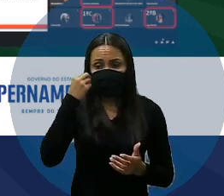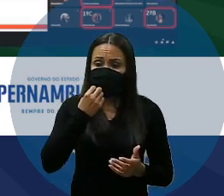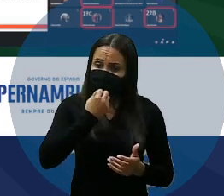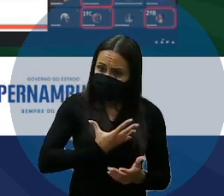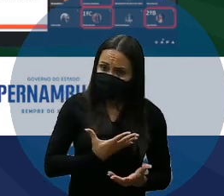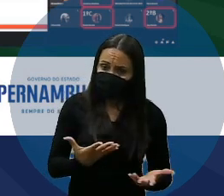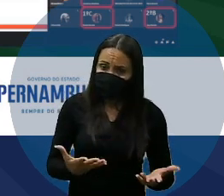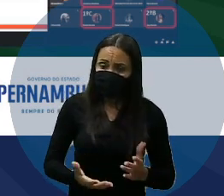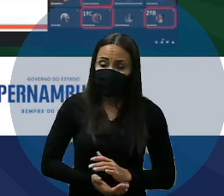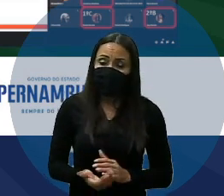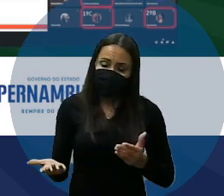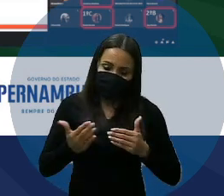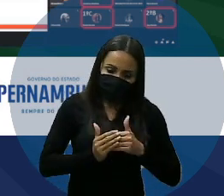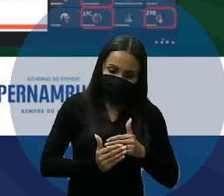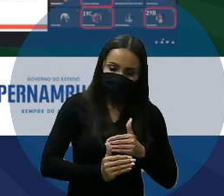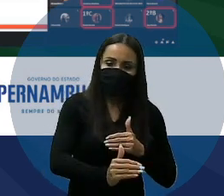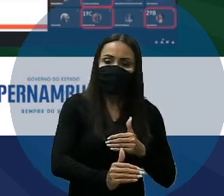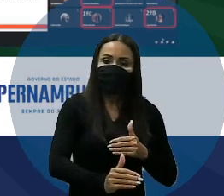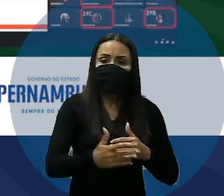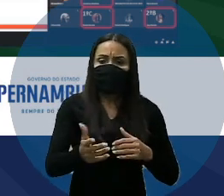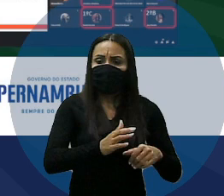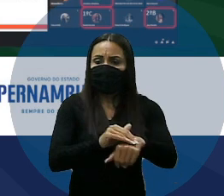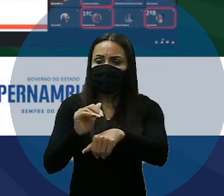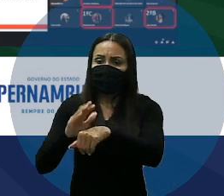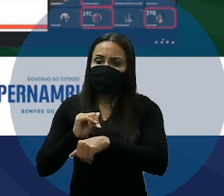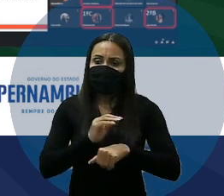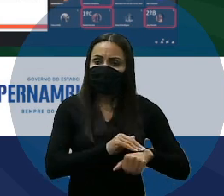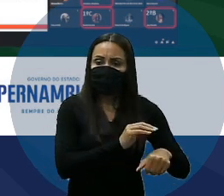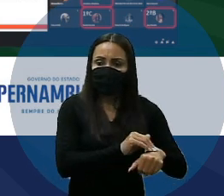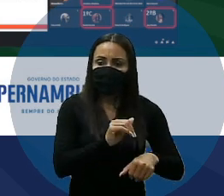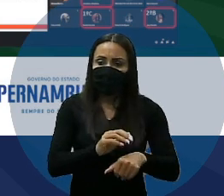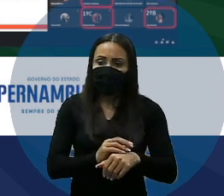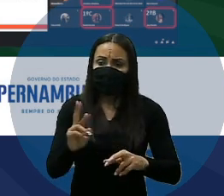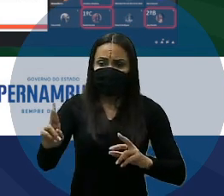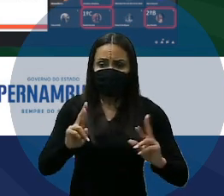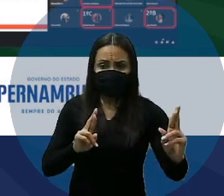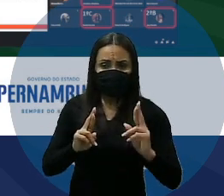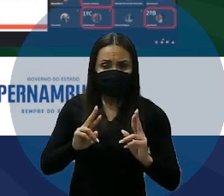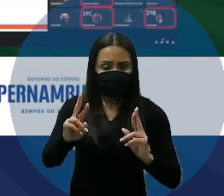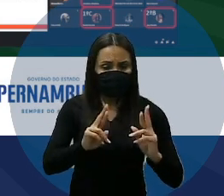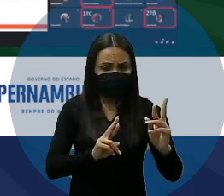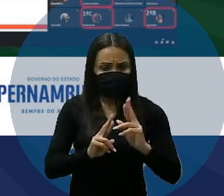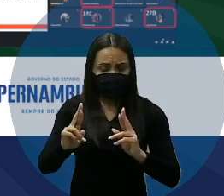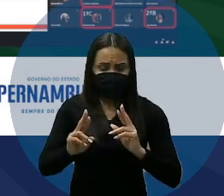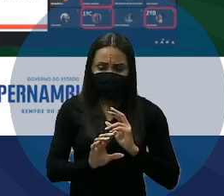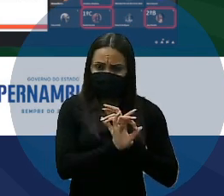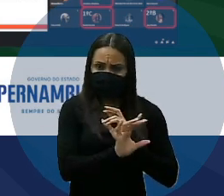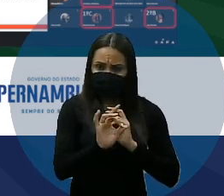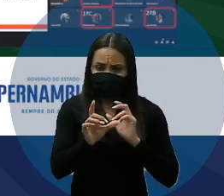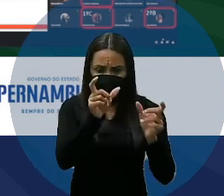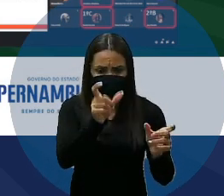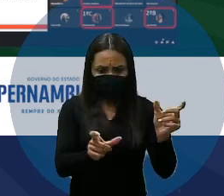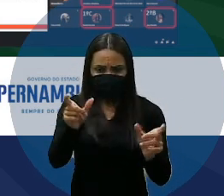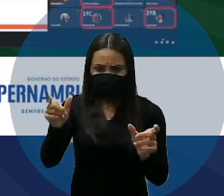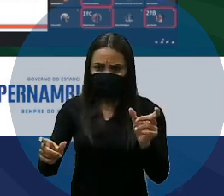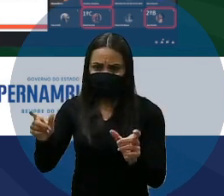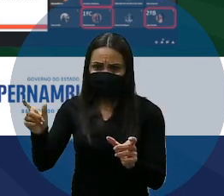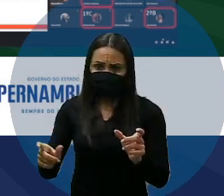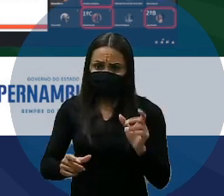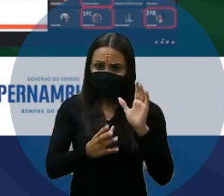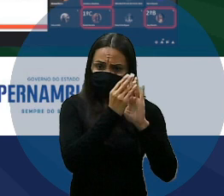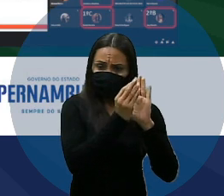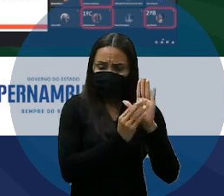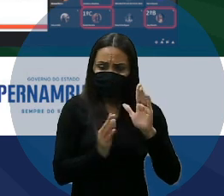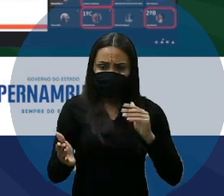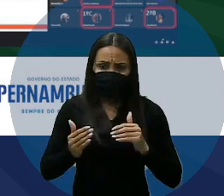A partir daí, também foram chamados os representantes de cada turma lá da Herém Severino Cordeiro de Arruda, onde eles começaram